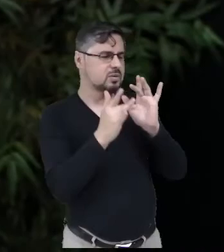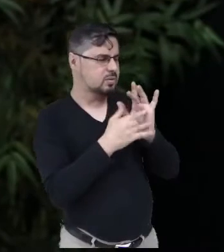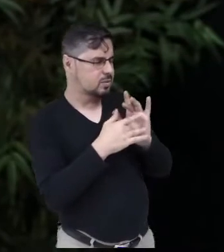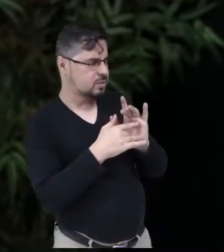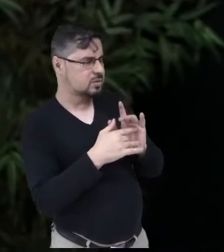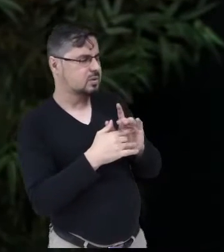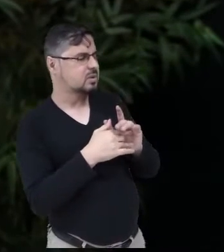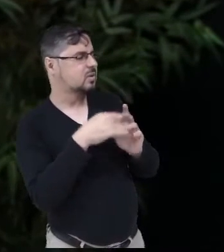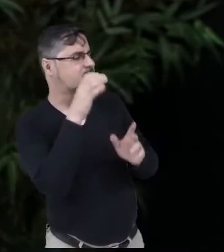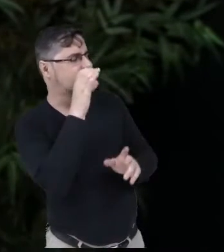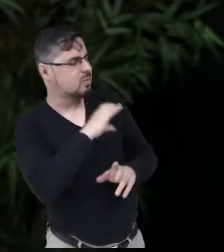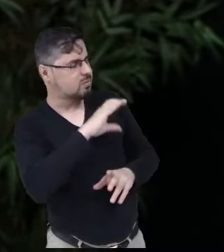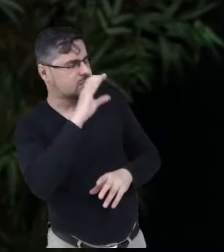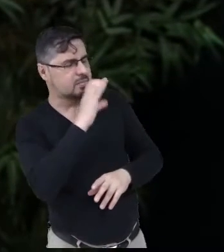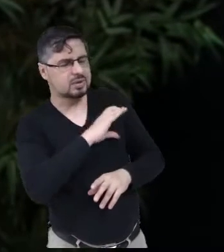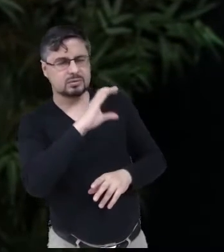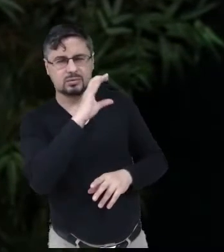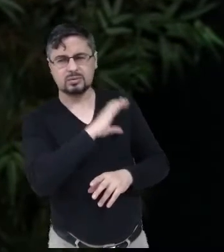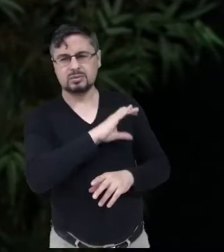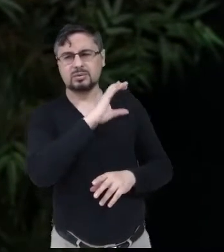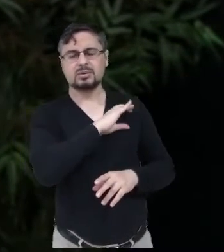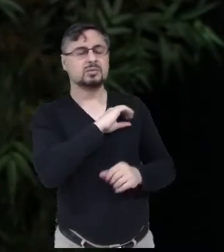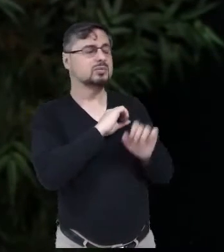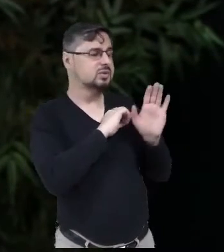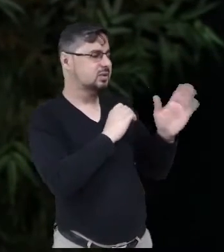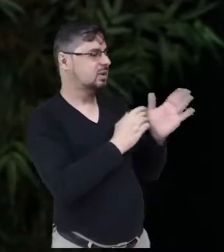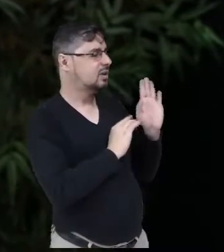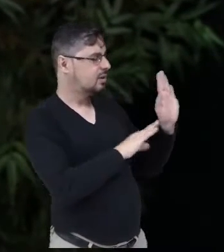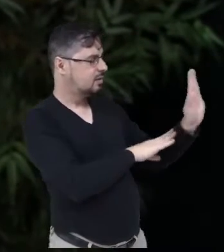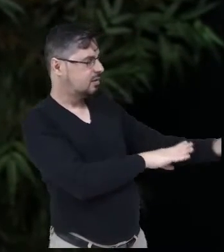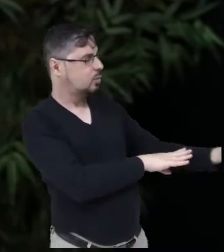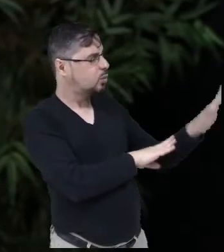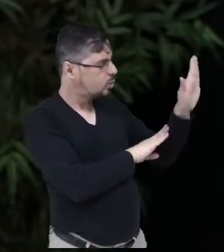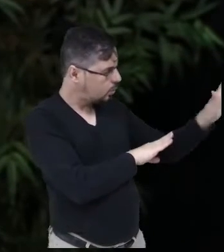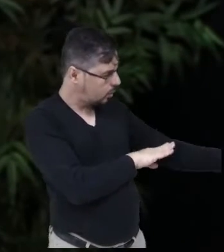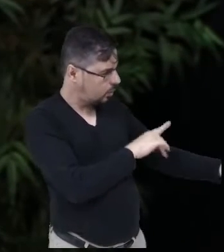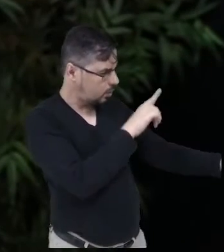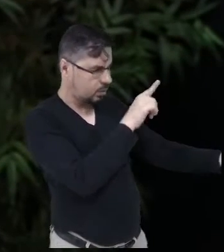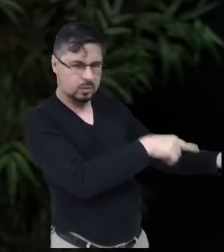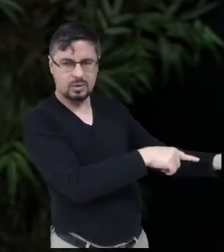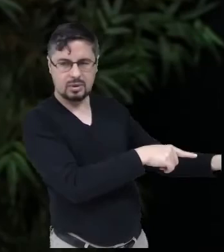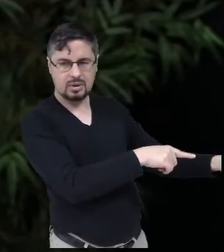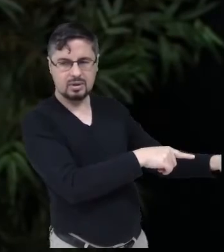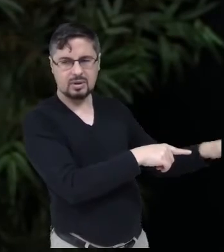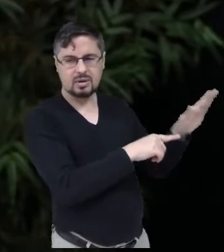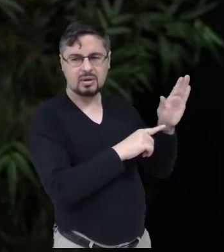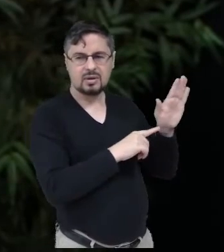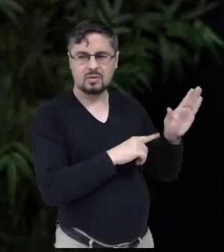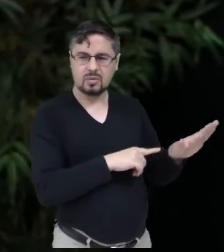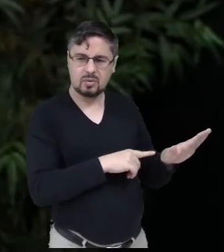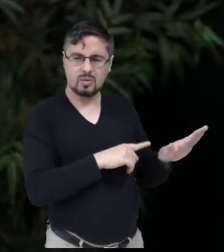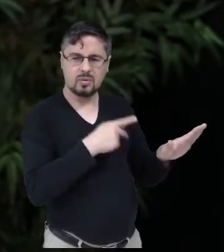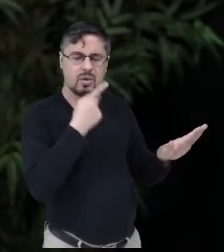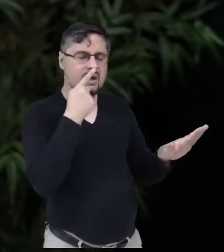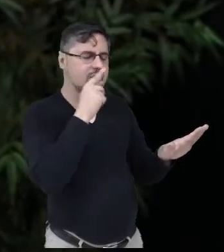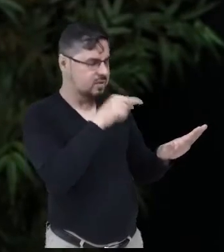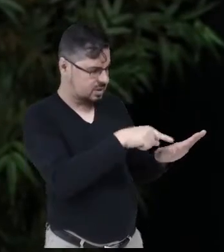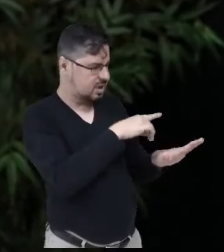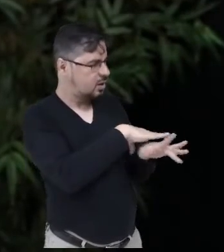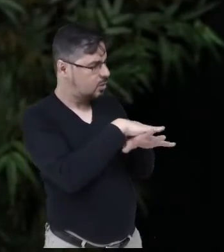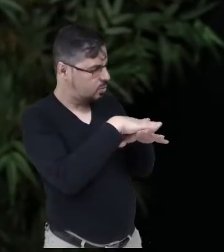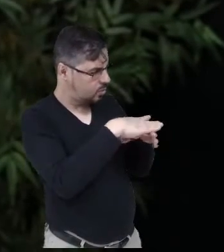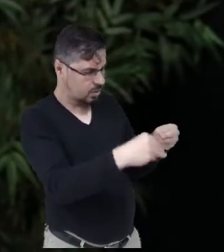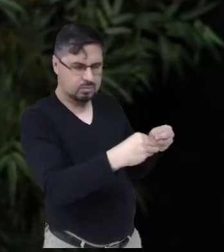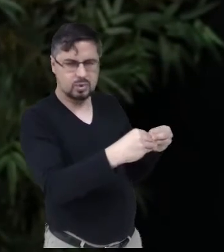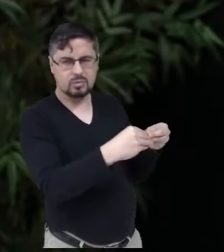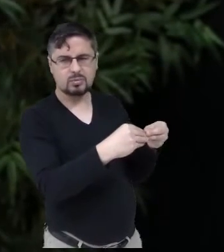profundamente se compadeceu, estendeu a mão, tocou nele e disse: quero, sim, fique curado. E o texto bíblico